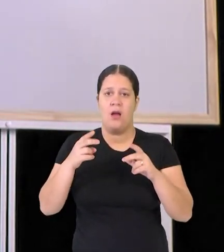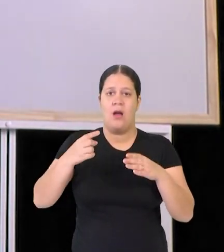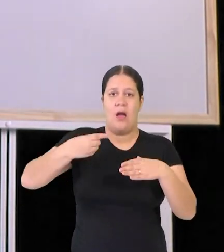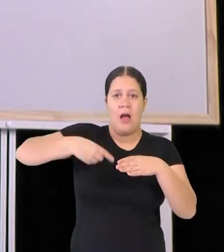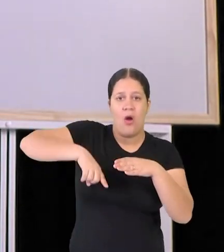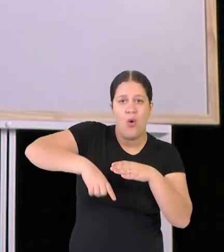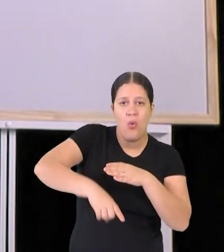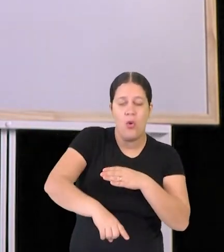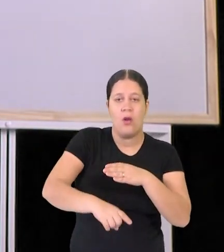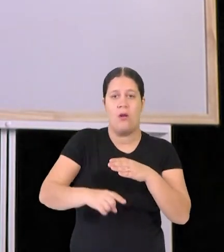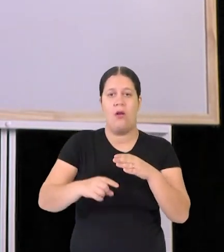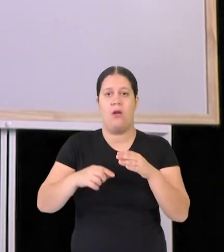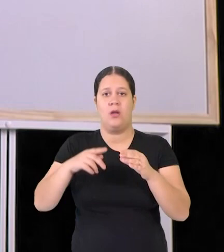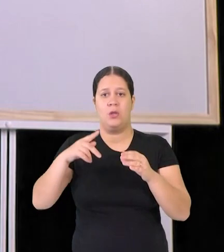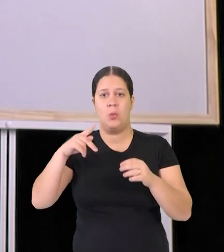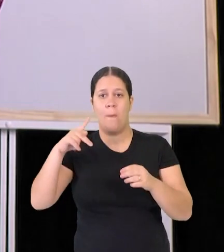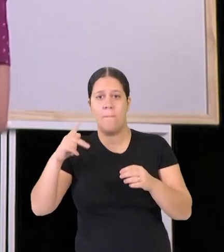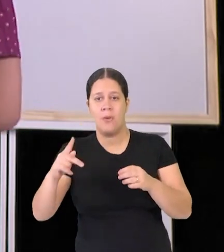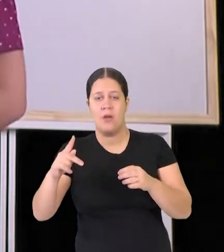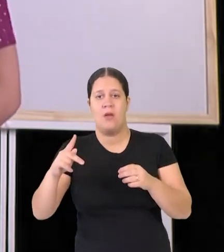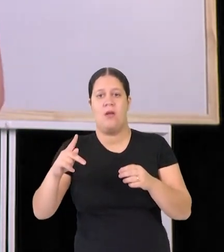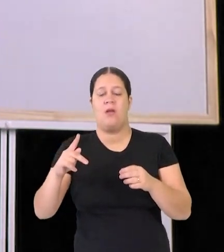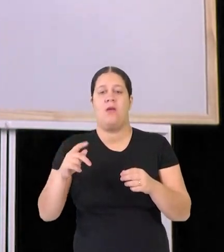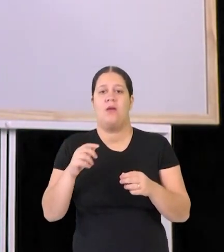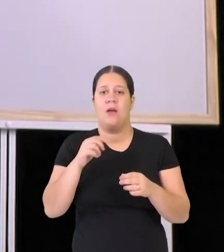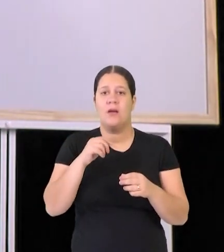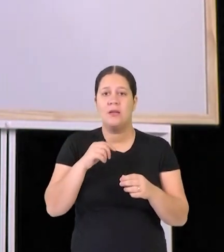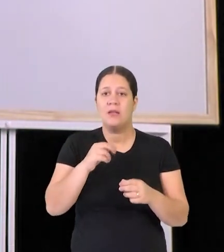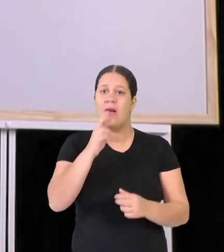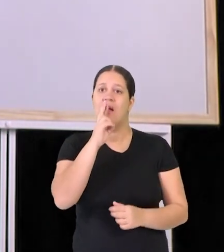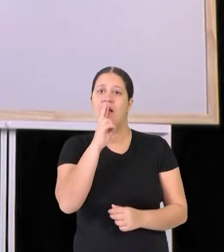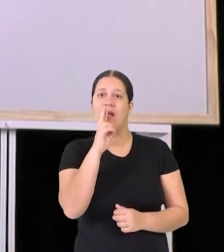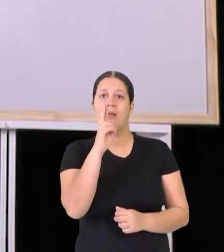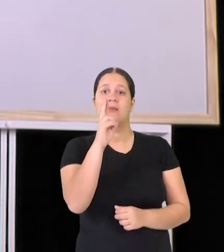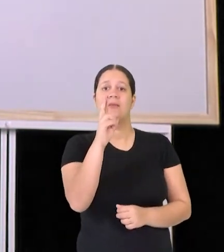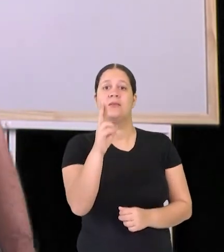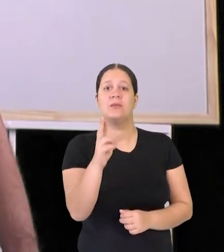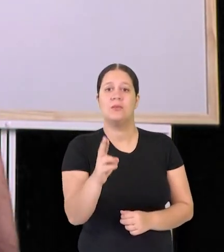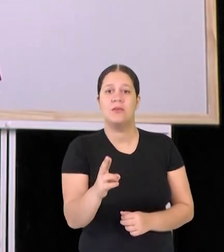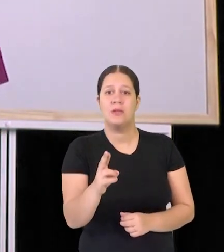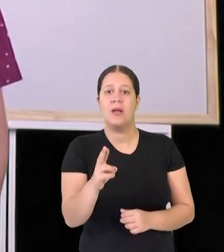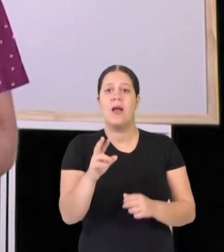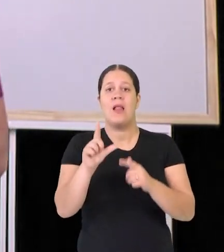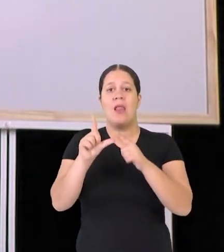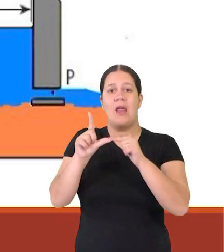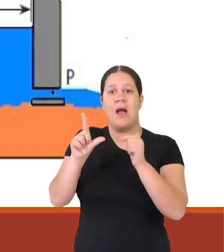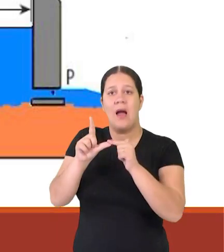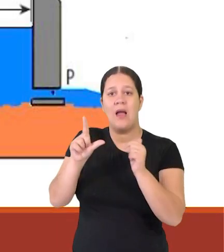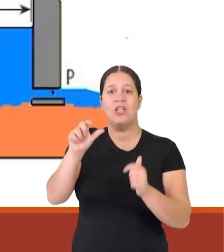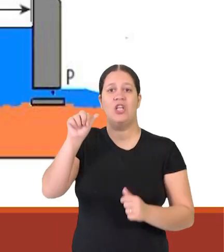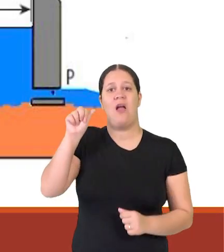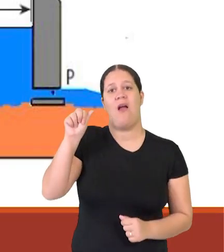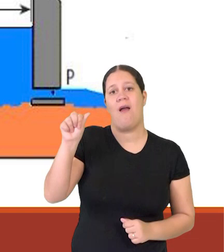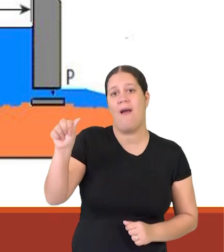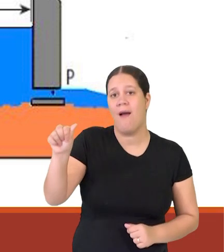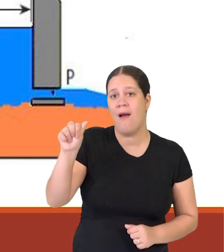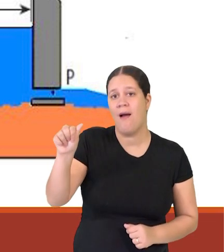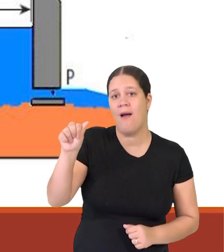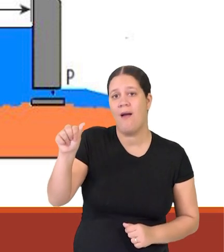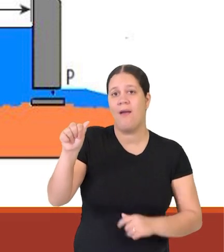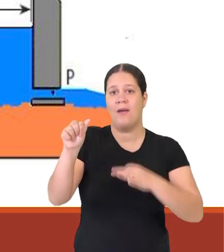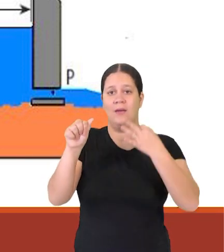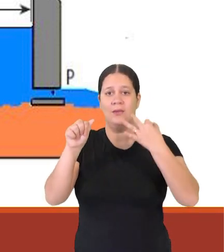ponto P e a superfície da água. Olha aí, a resposta de cara já é a letra A, beleza?